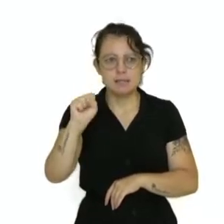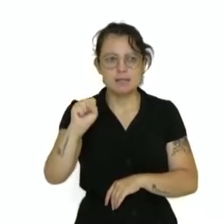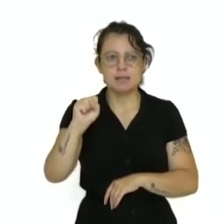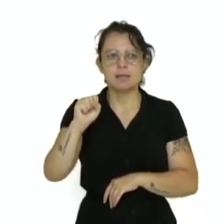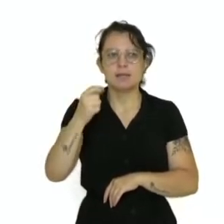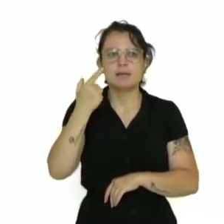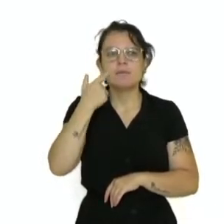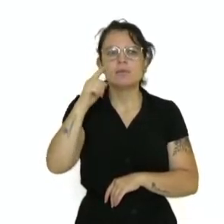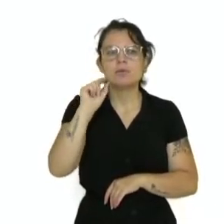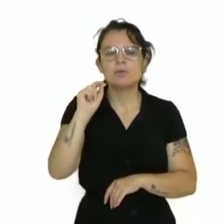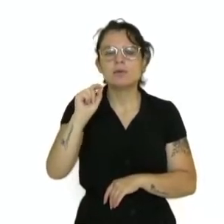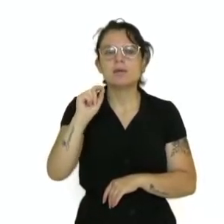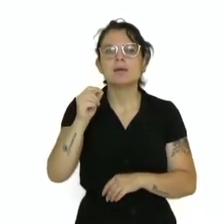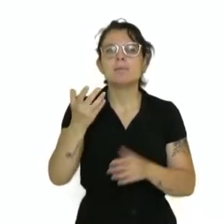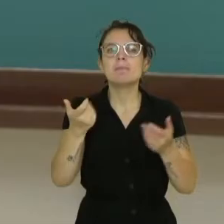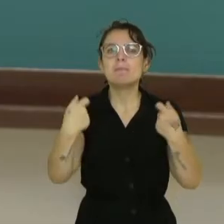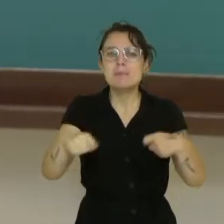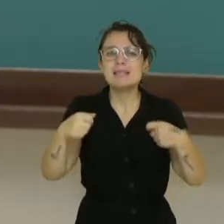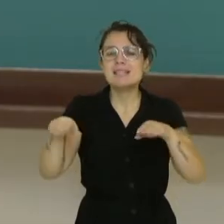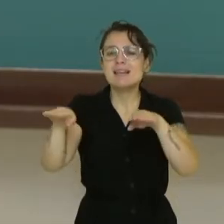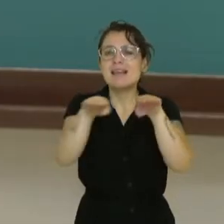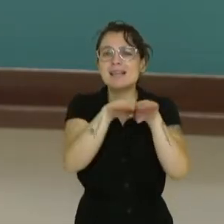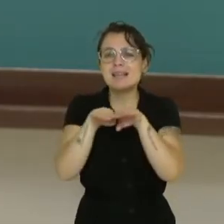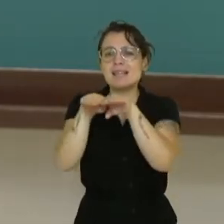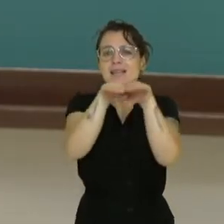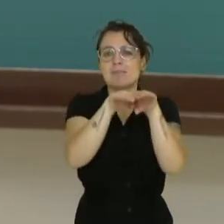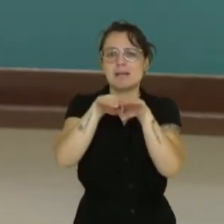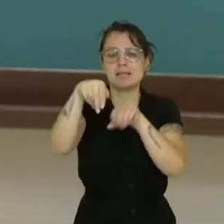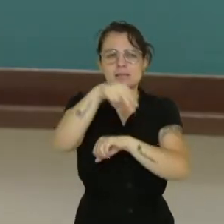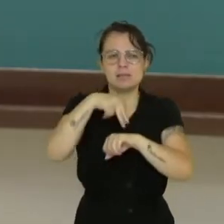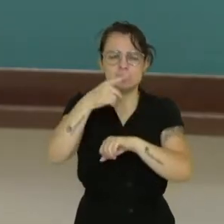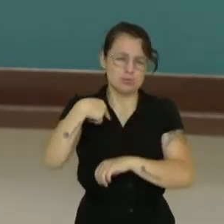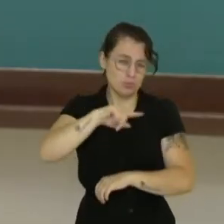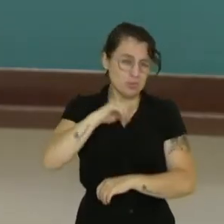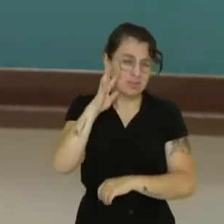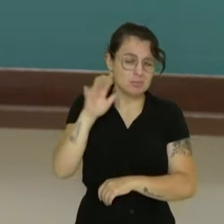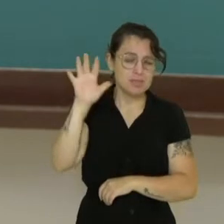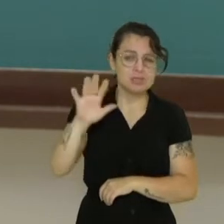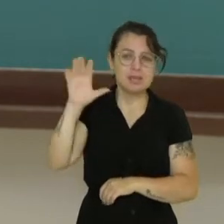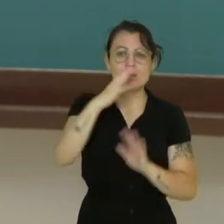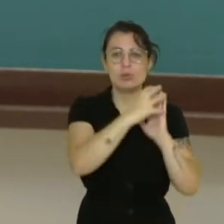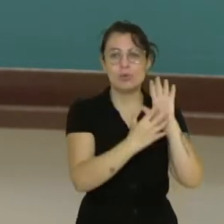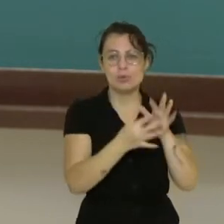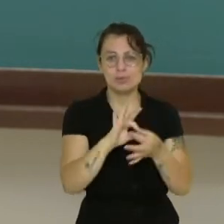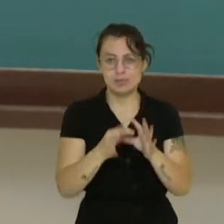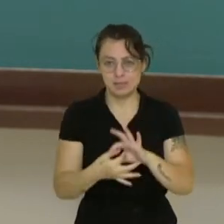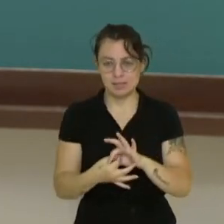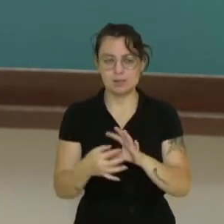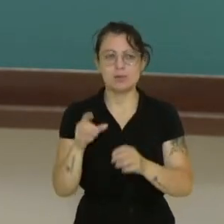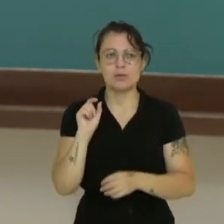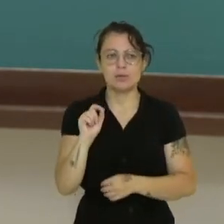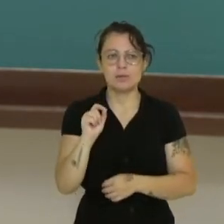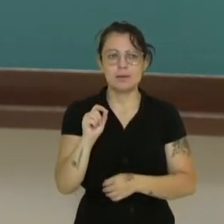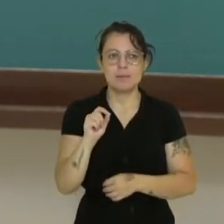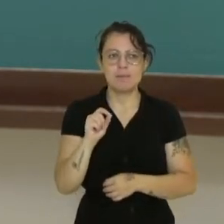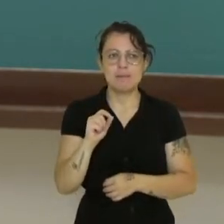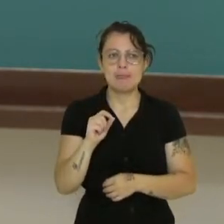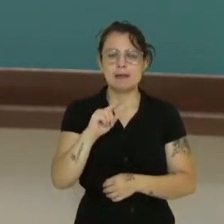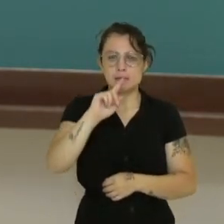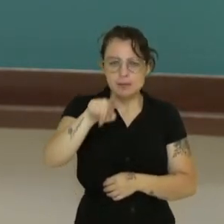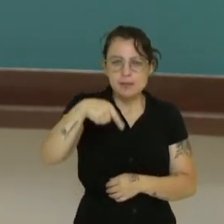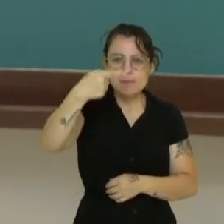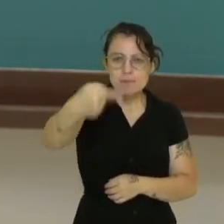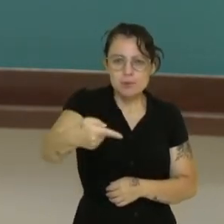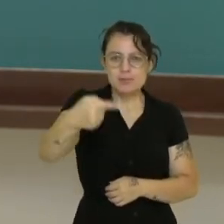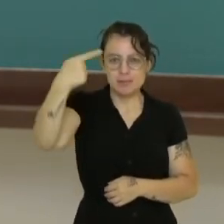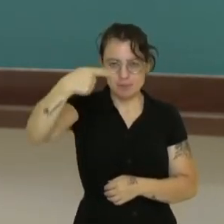manutenção do equilíbrio entre as nações. Então vamos tentar imaginar o contexto do pós-Primeira Guerra Mundial.